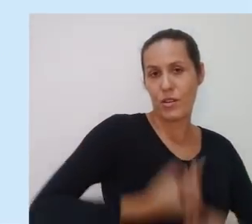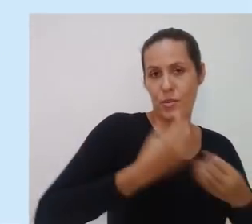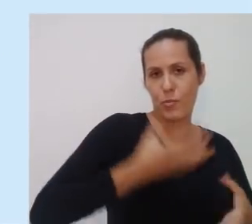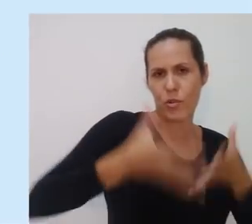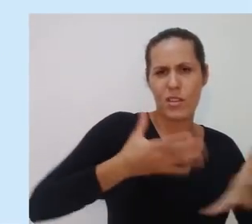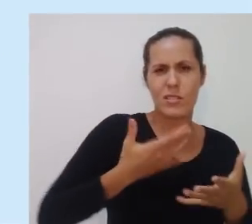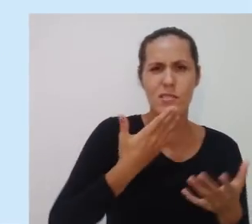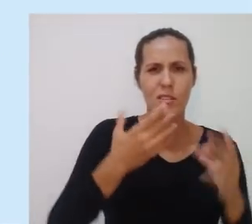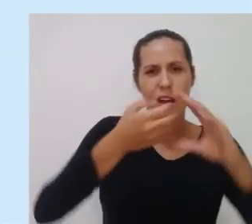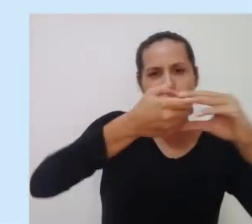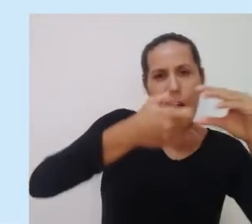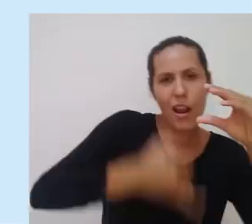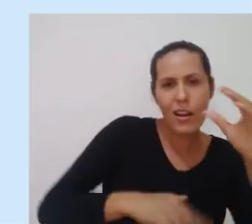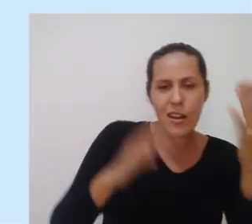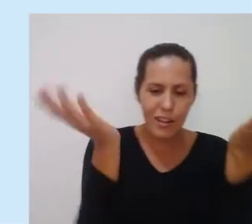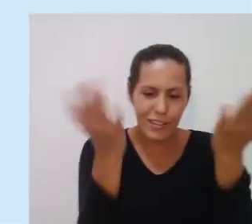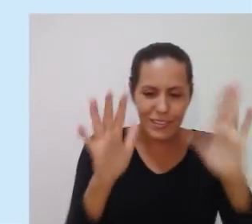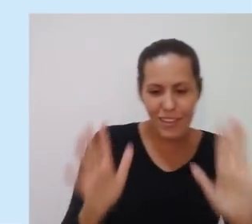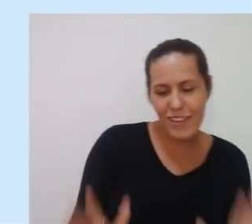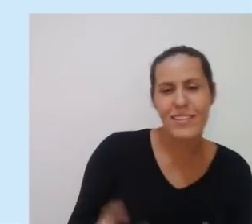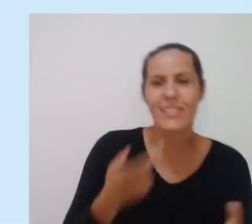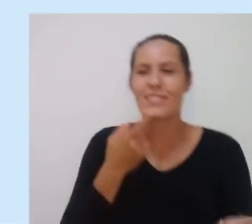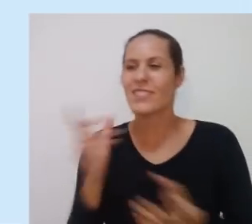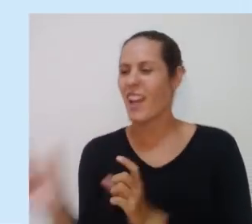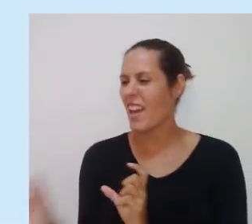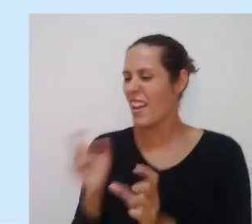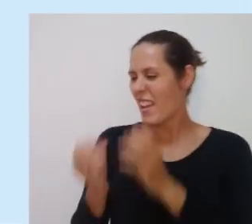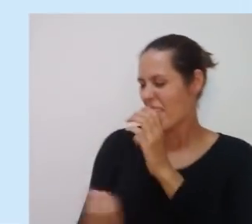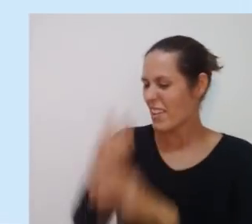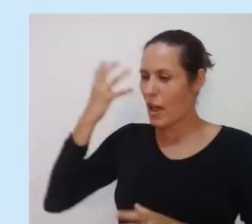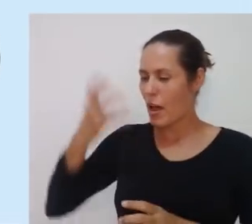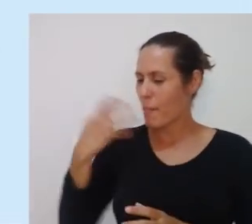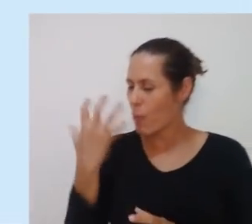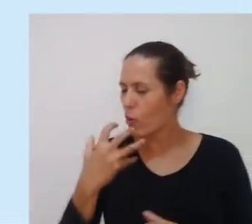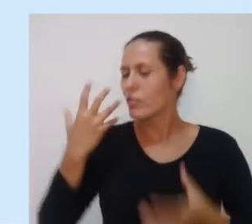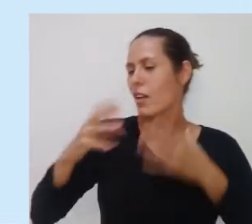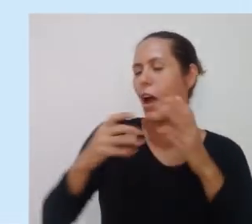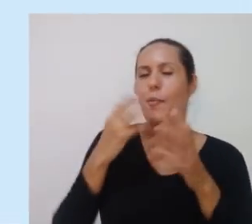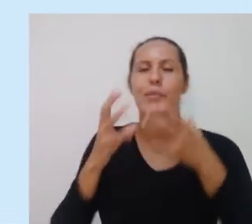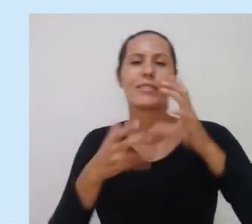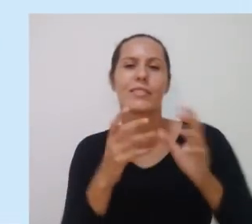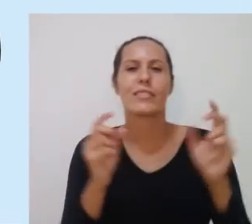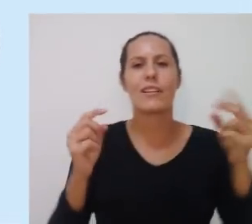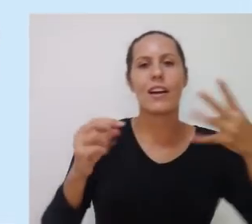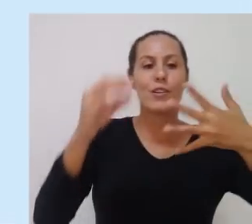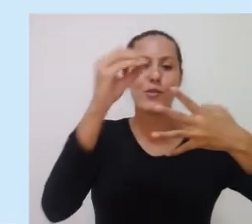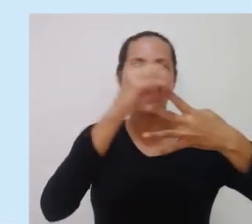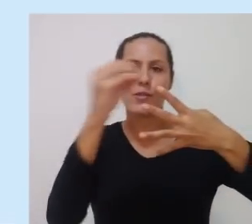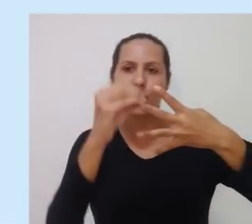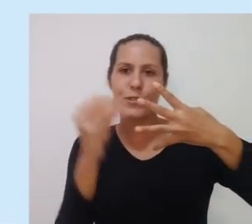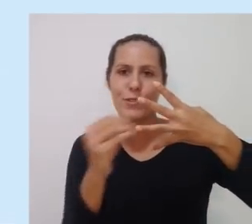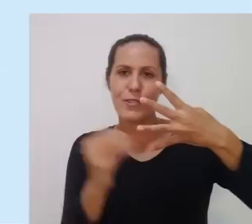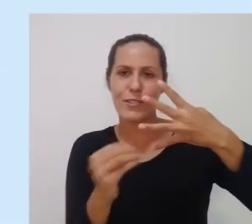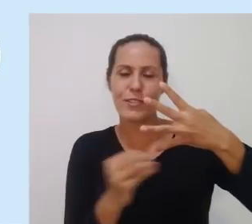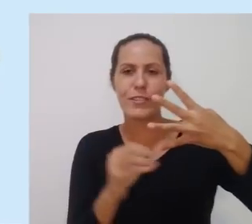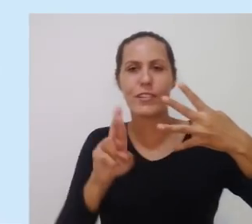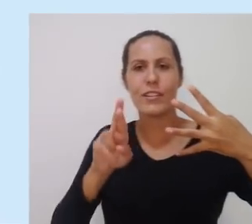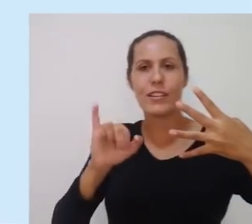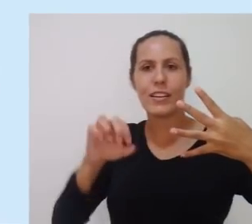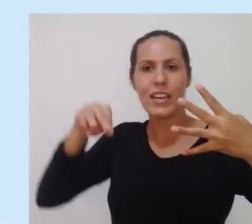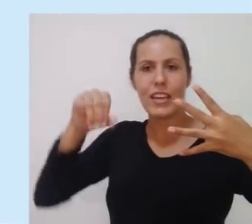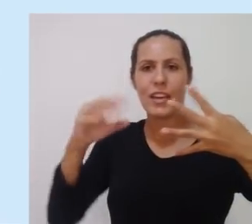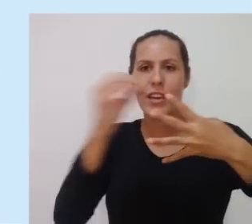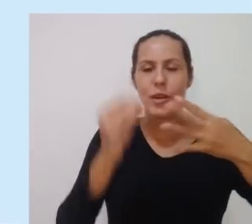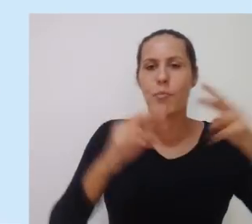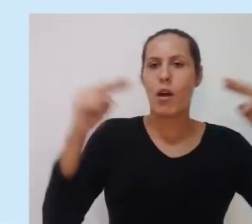poesia, ele fala sobre suas características, sobre sua roupa e faz graça, tem a rima. Ele vai trabalhando